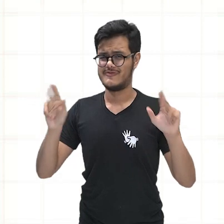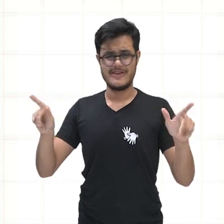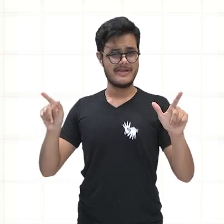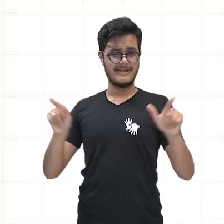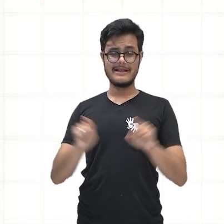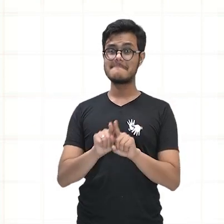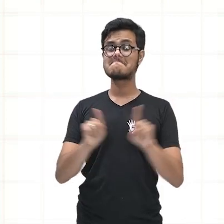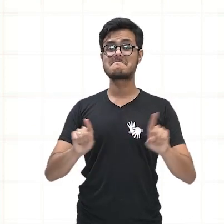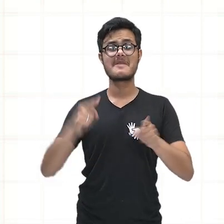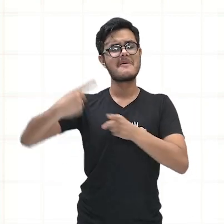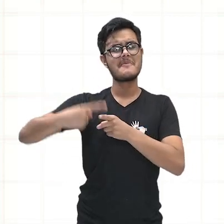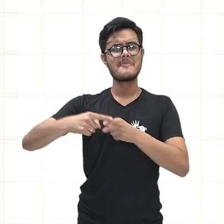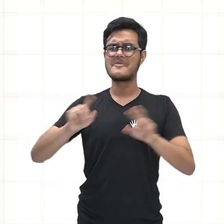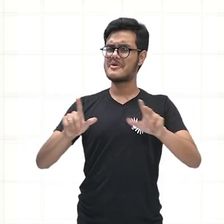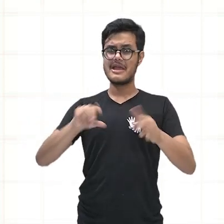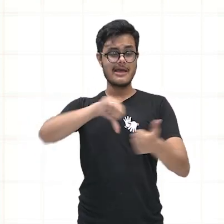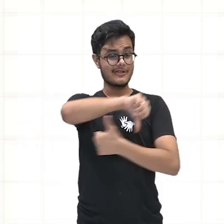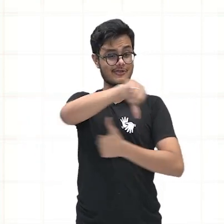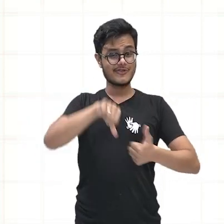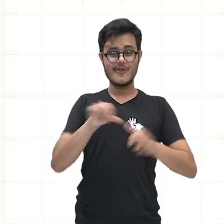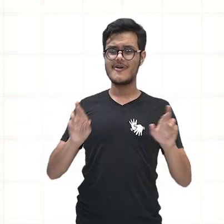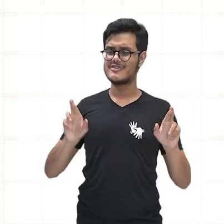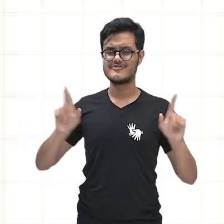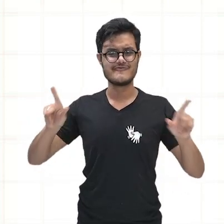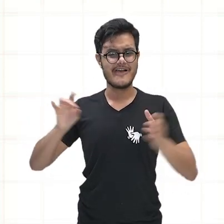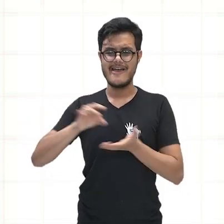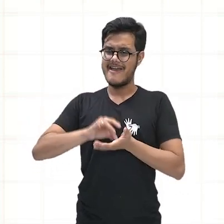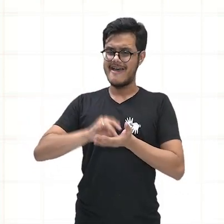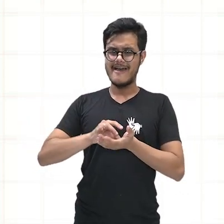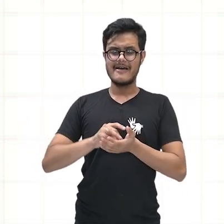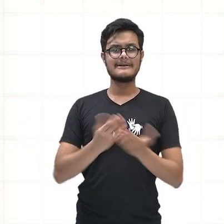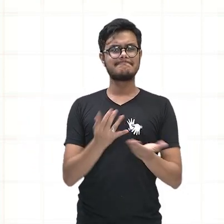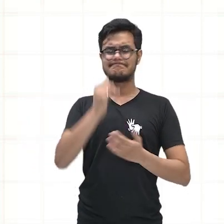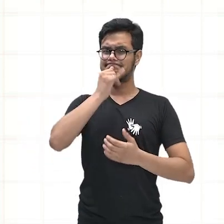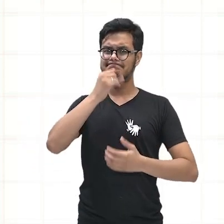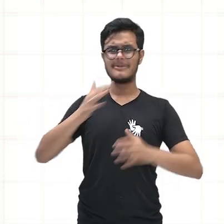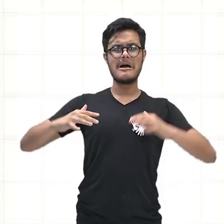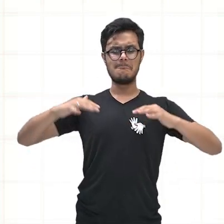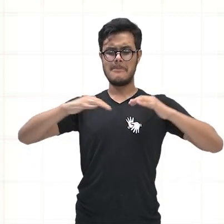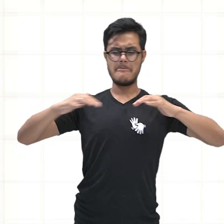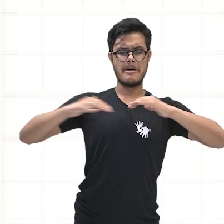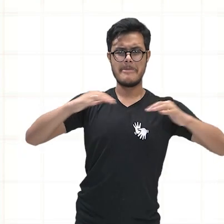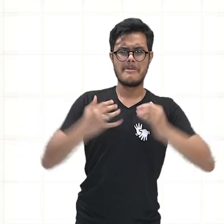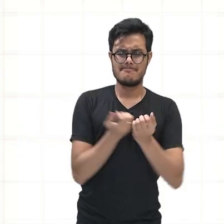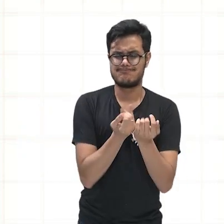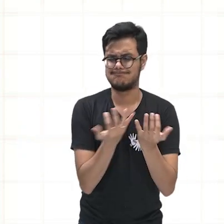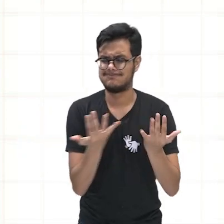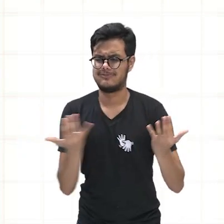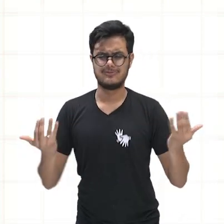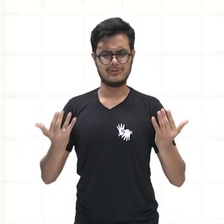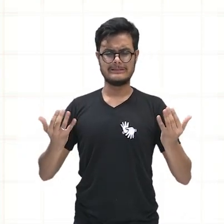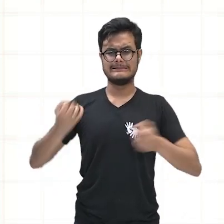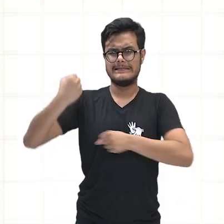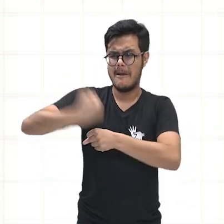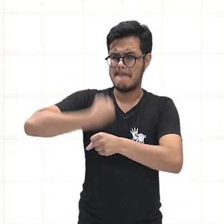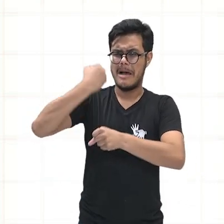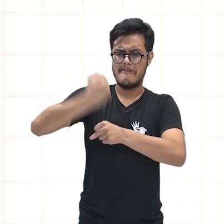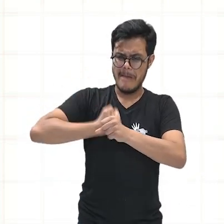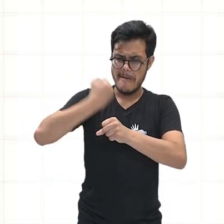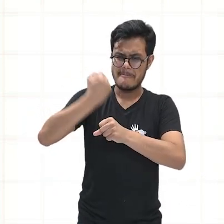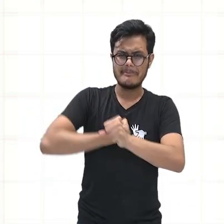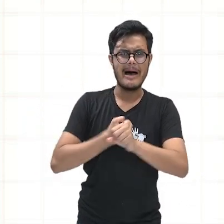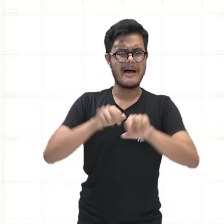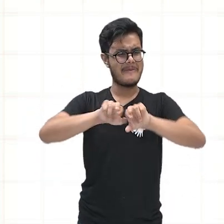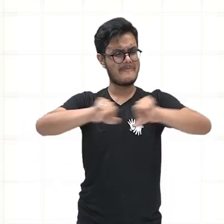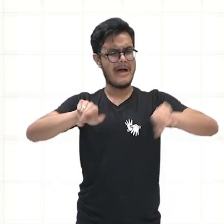porque muitas coisas aconteceram né como terremotos incêndios construções